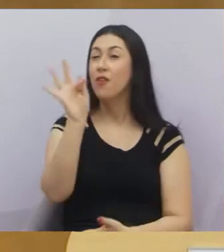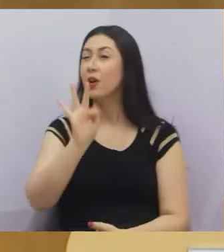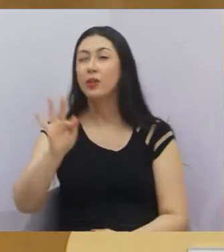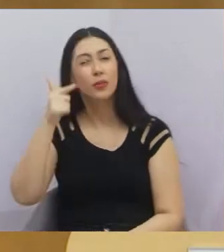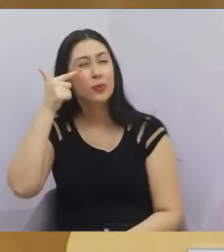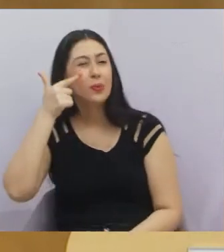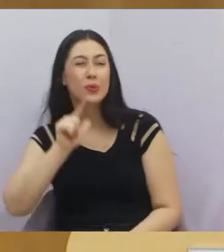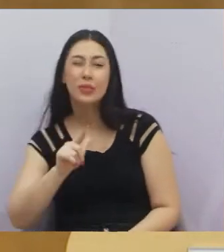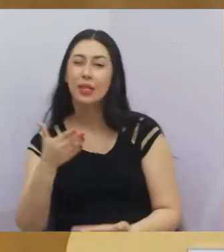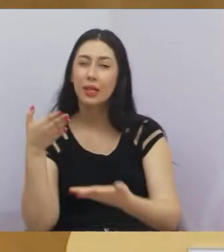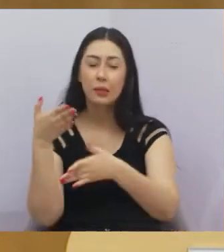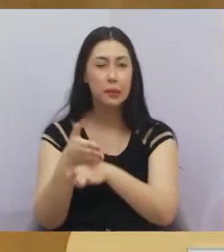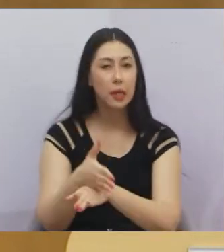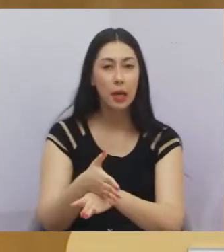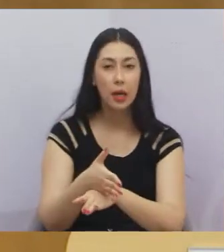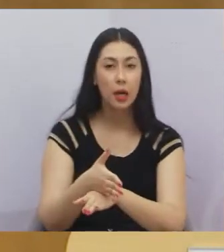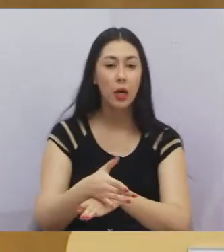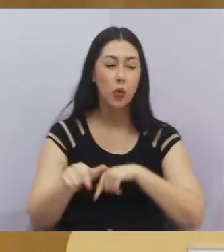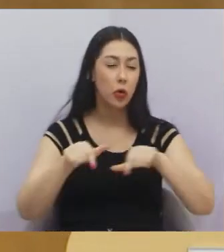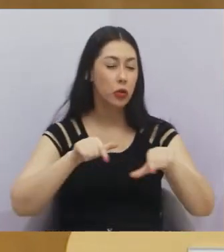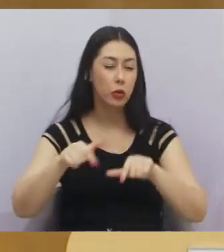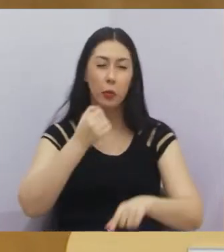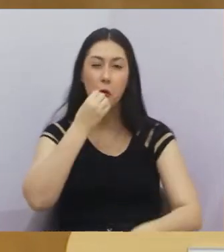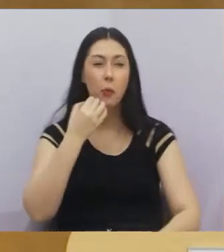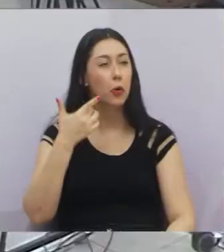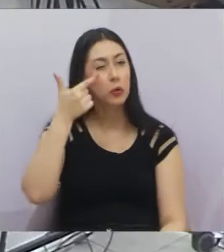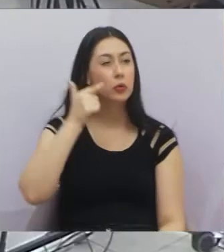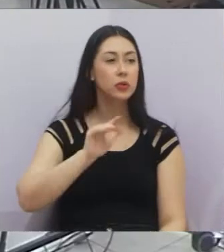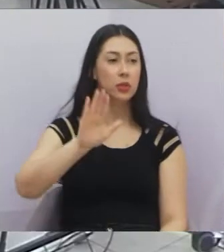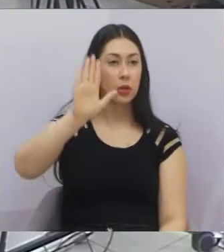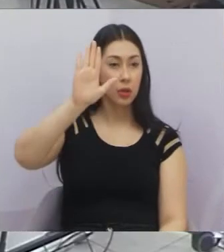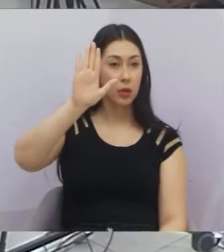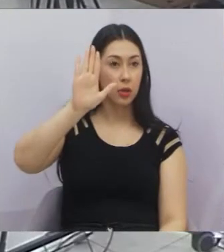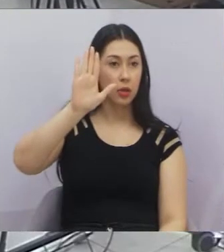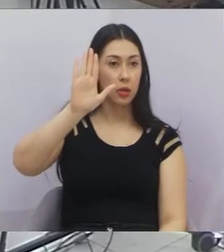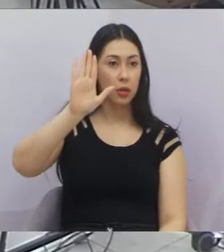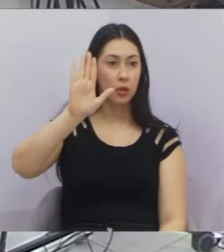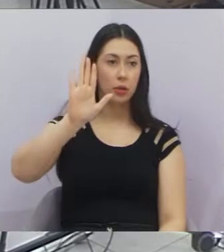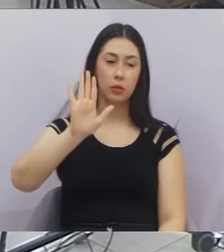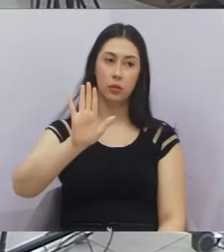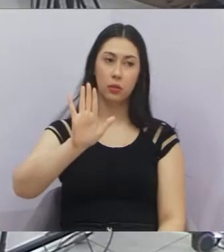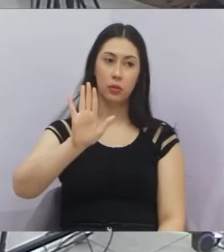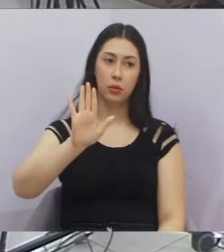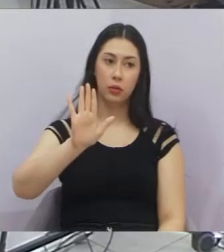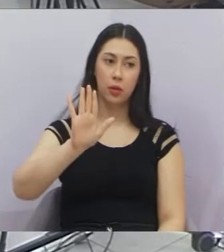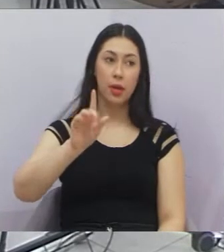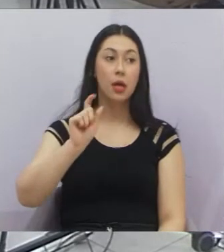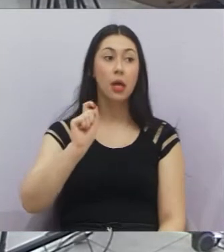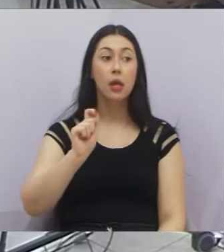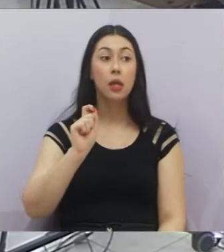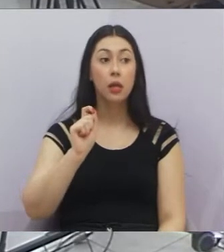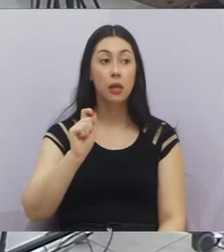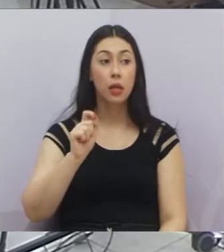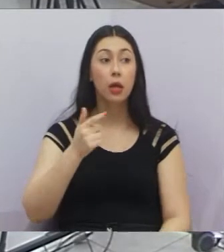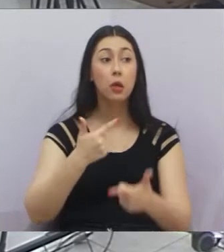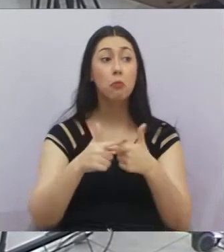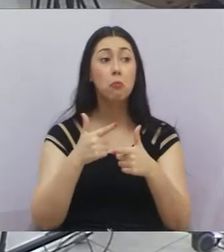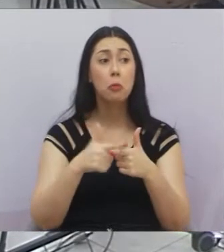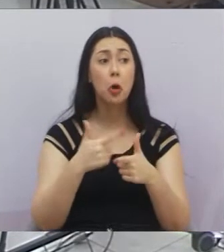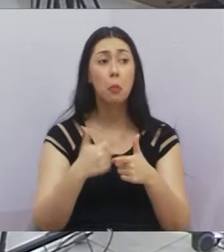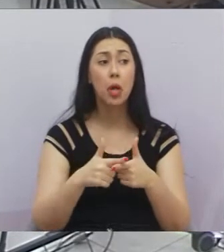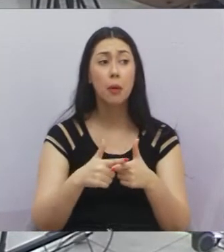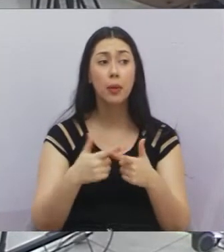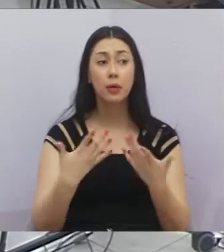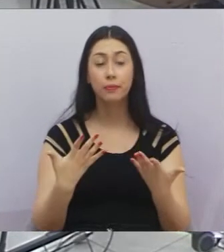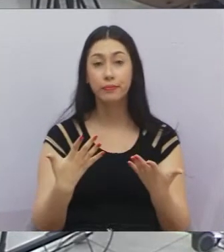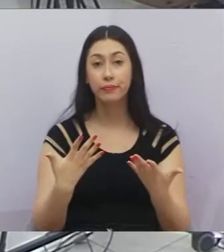faculdade, Paulinho, não conseguem chegar no emprego bom. Só para, como você me citou, só para não ficar distorcido. Quem deu o problema foi o governo Lula, que